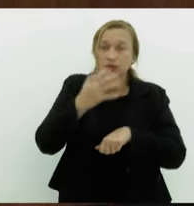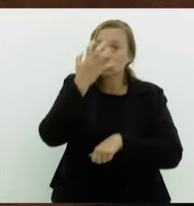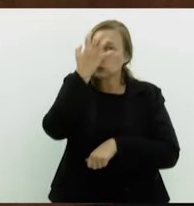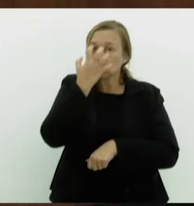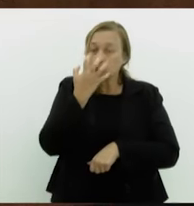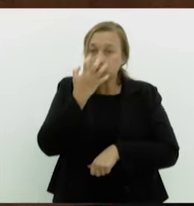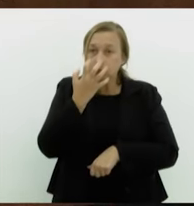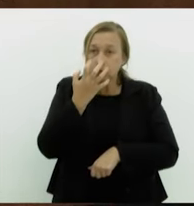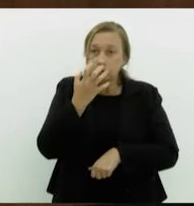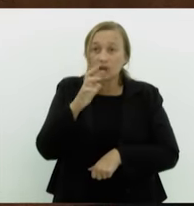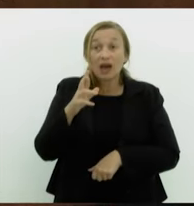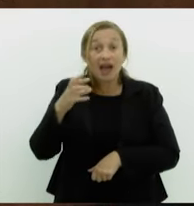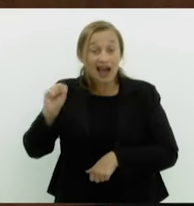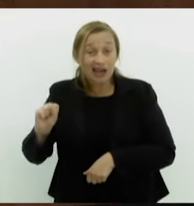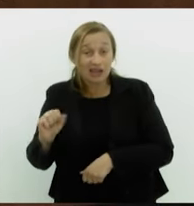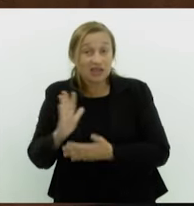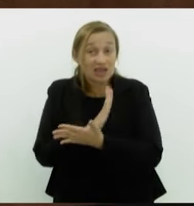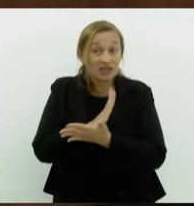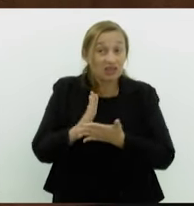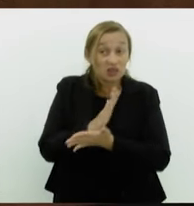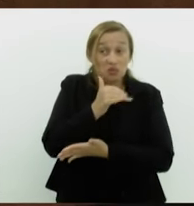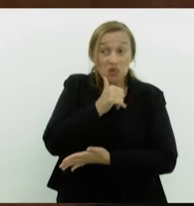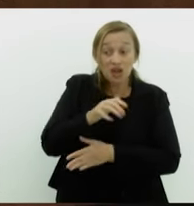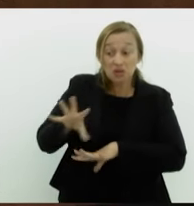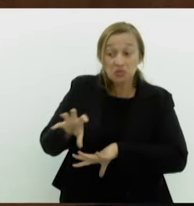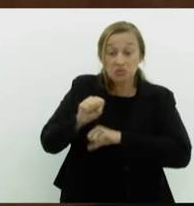atinge, na maioria das vezes, as mulheres. Então,